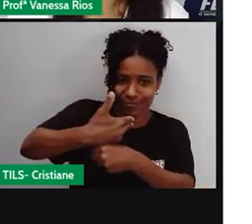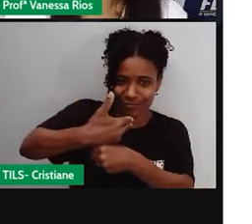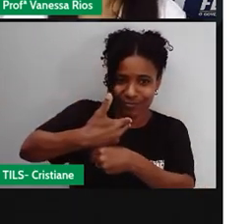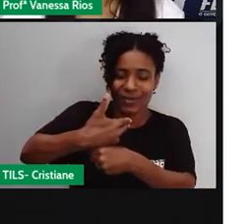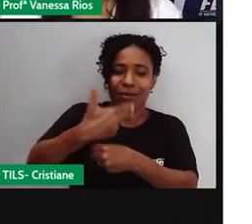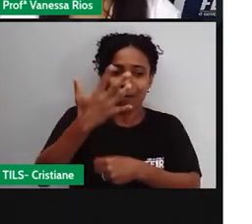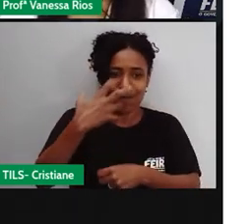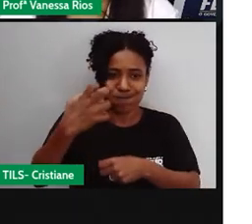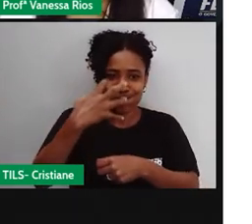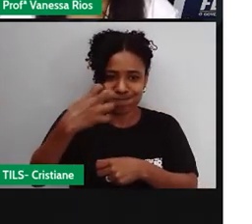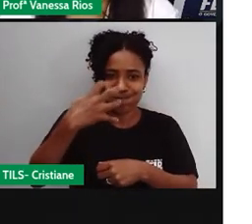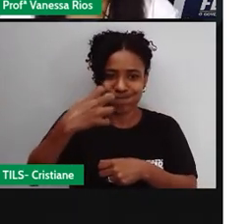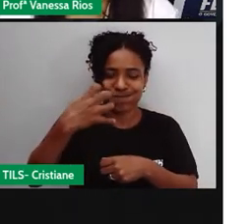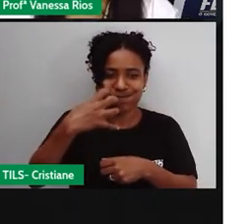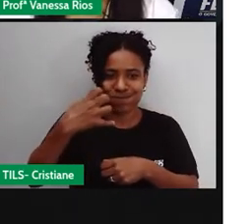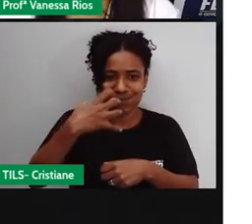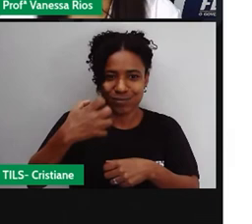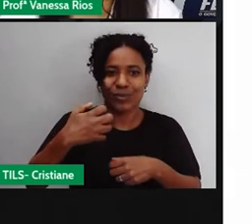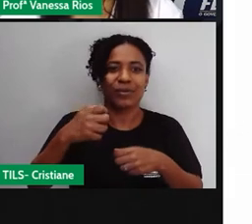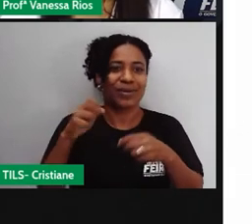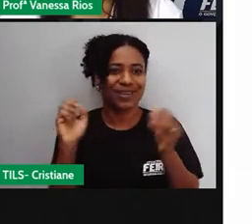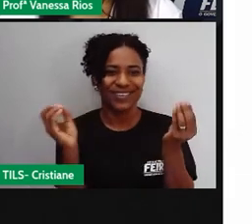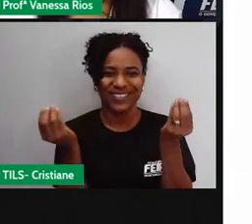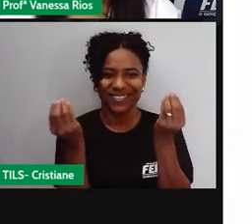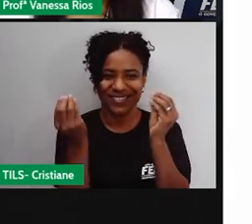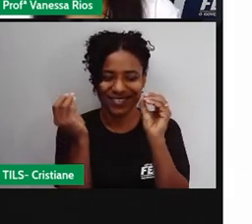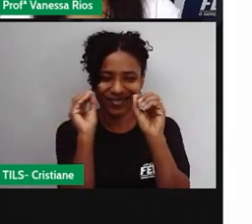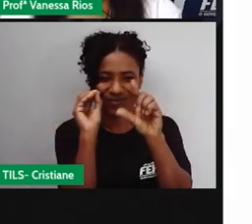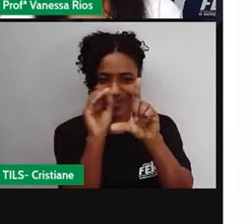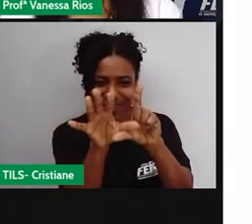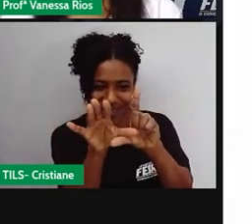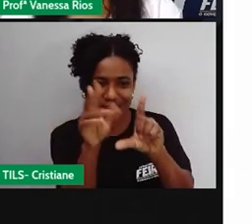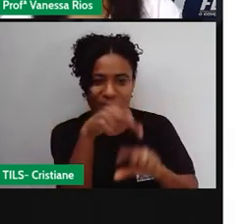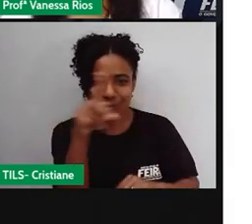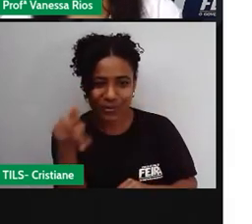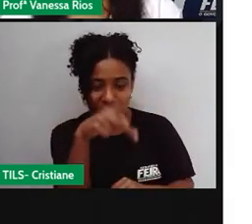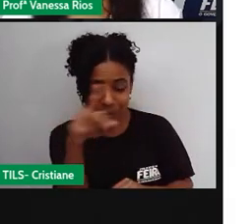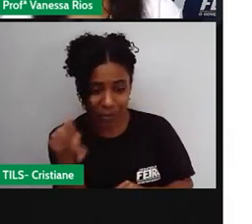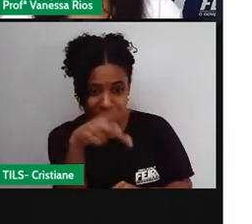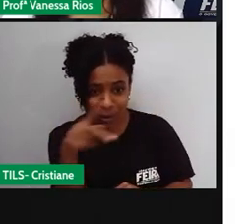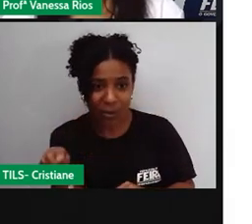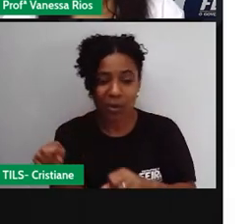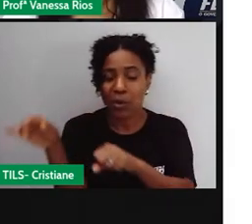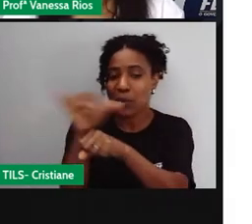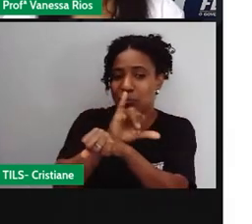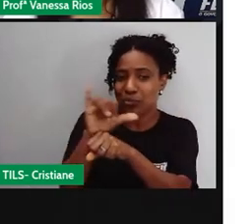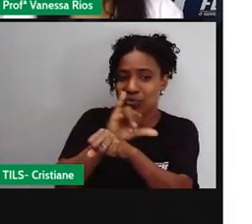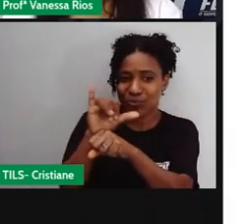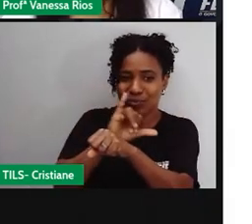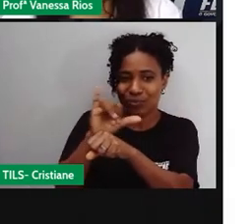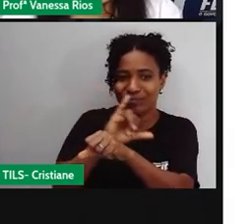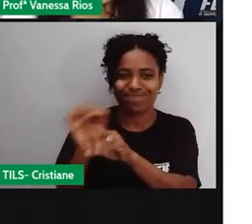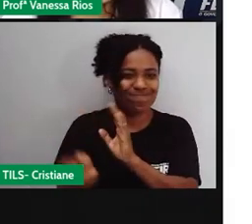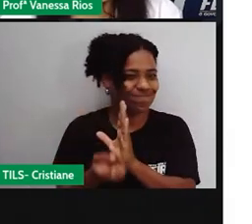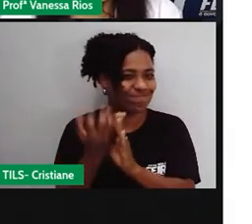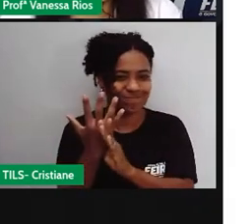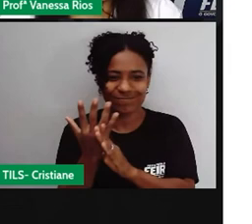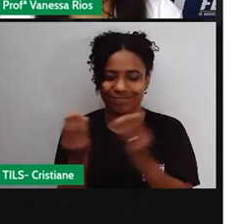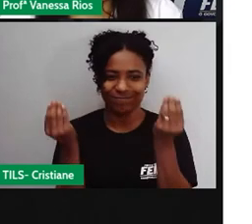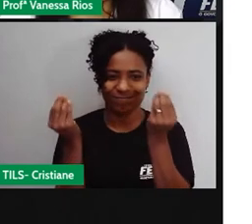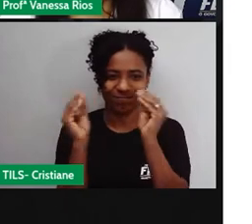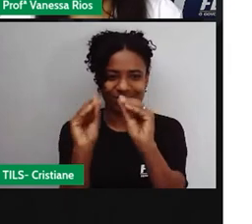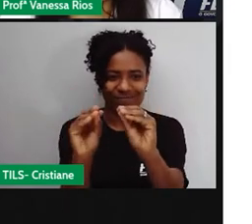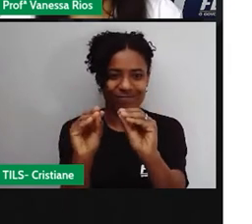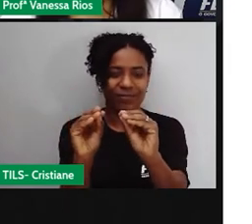pró, de repente aí virar youtuber, né? Criar um canal aí para postar textos produzidos por você